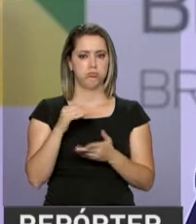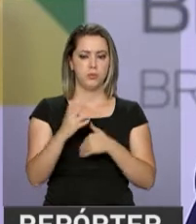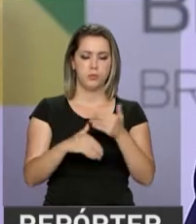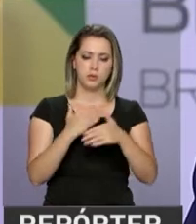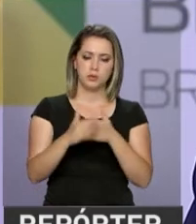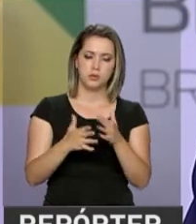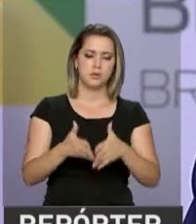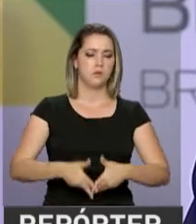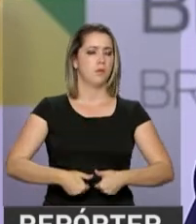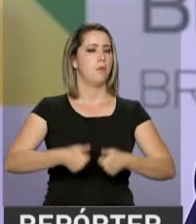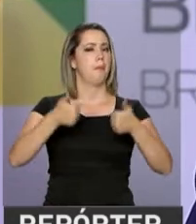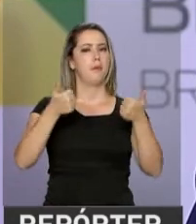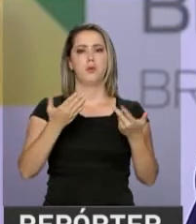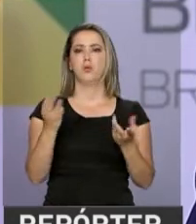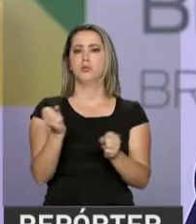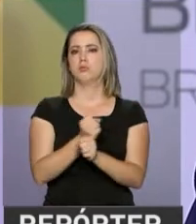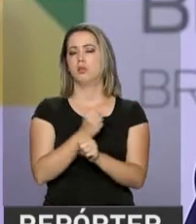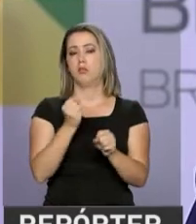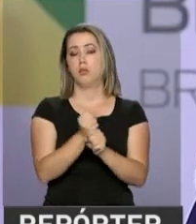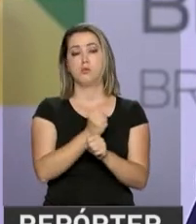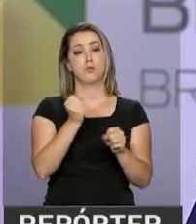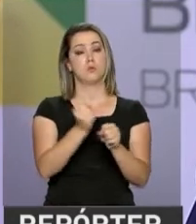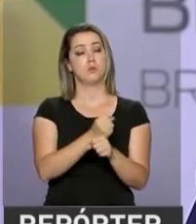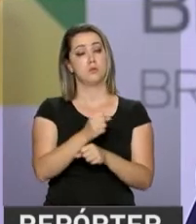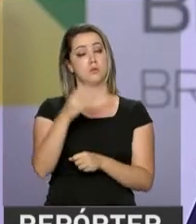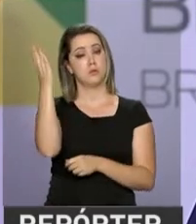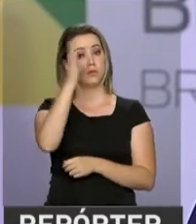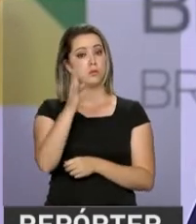desenvolvimento, melhoria da infraestrutura brasileira,